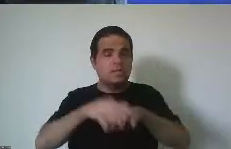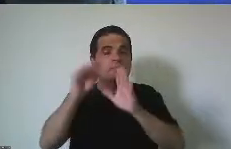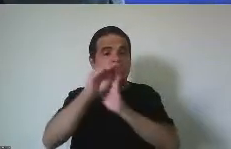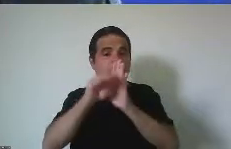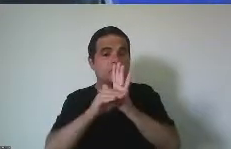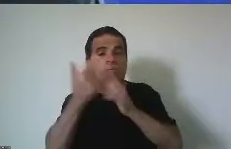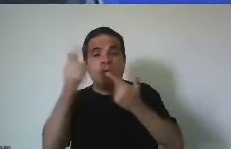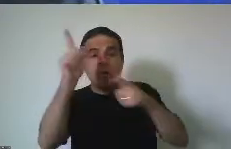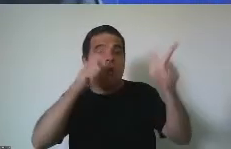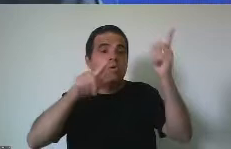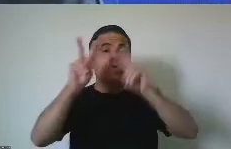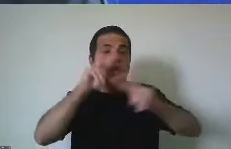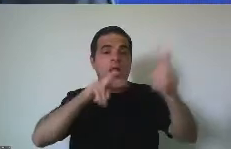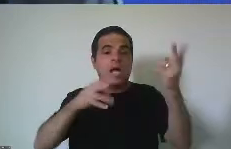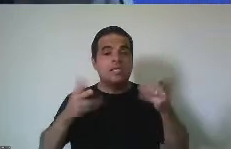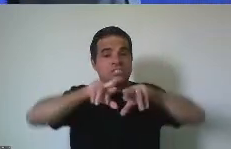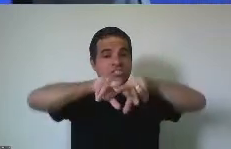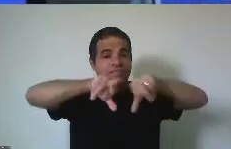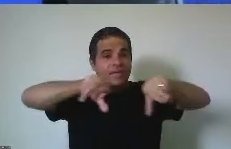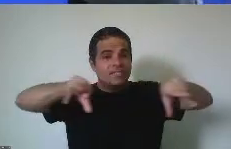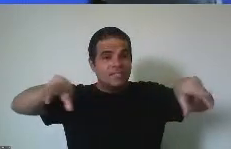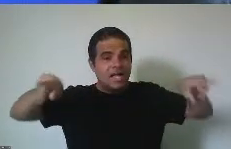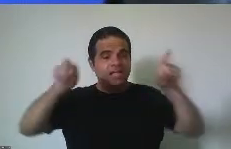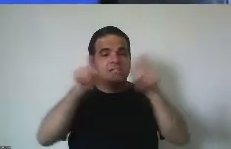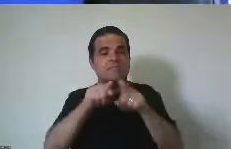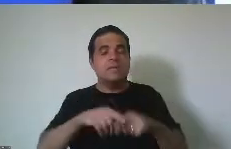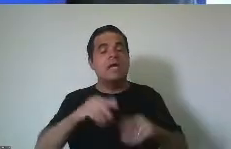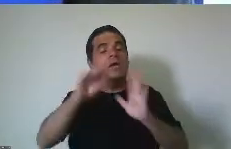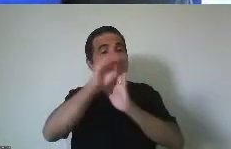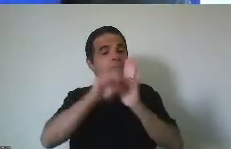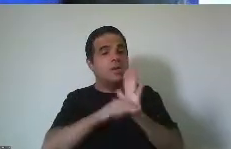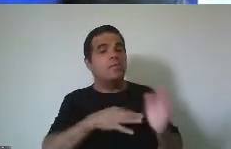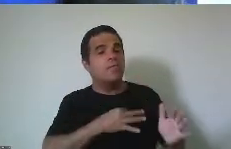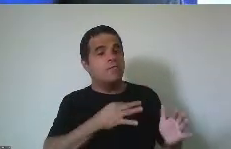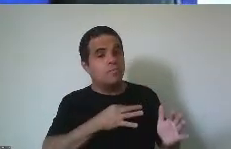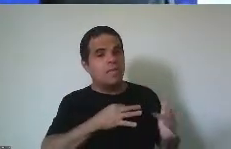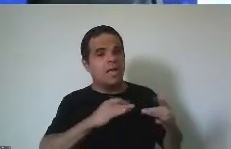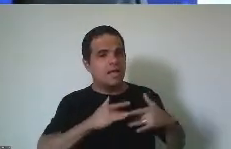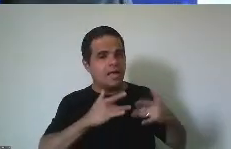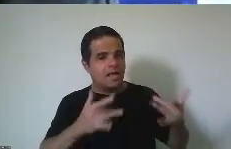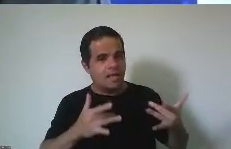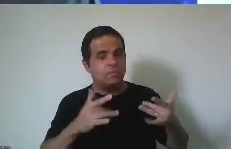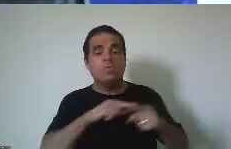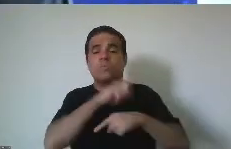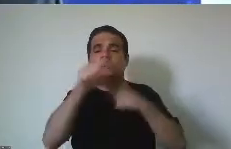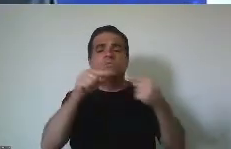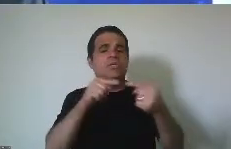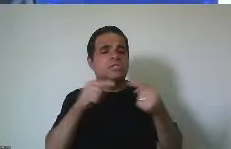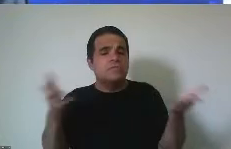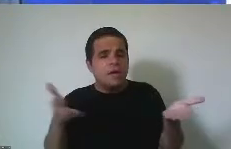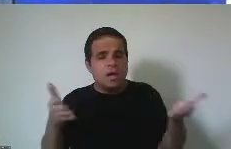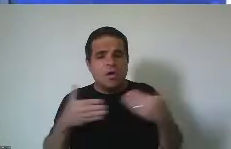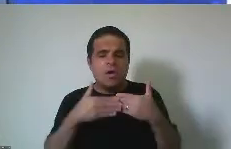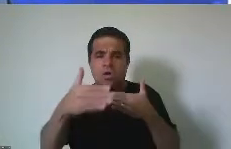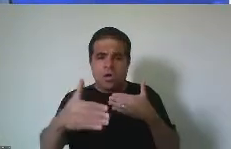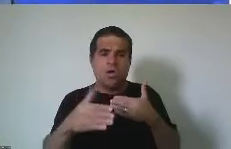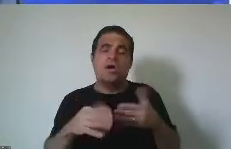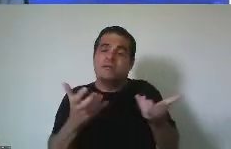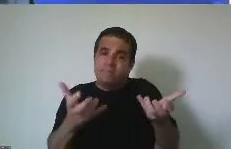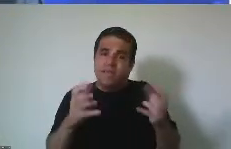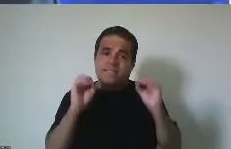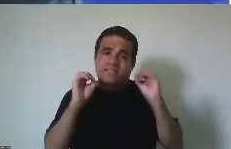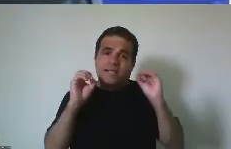olhares diversidade inclusiva e um programa de voluntariado juntas comunidades nós temos um objetivo agora no curto prazo Claro zero acidentes